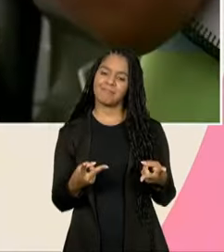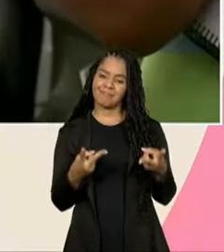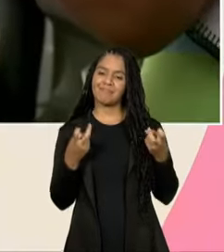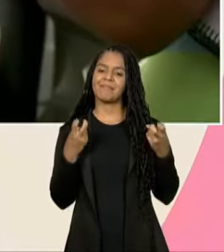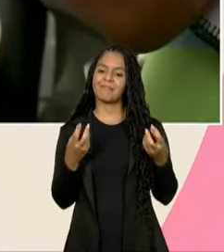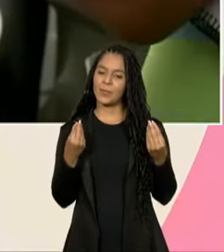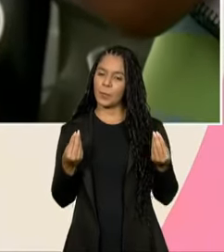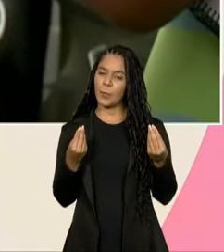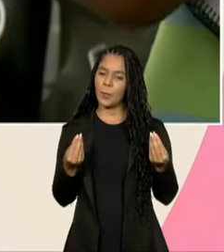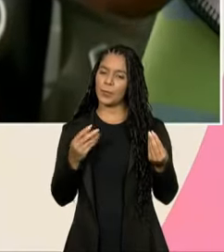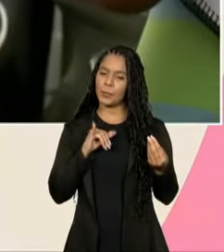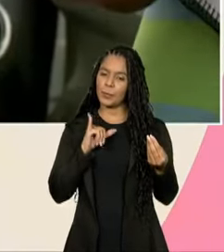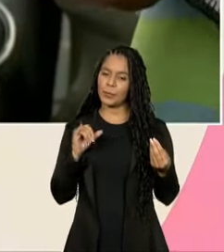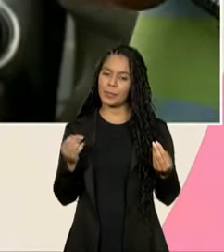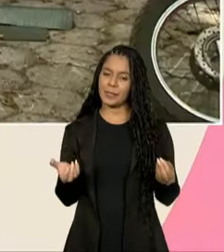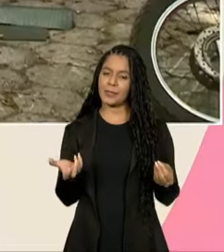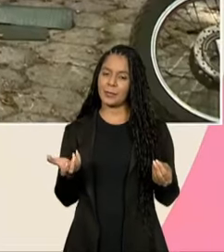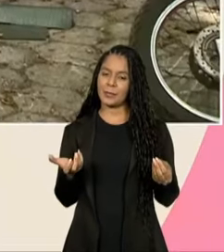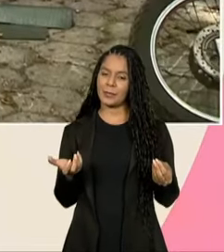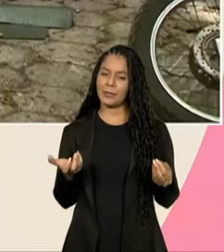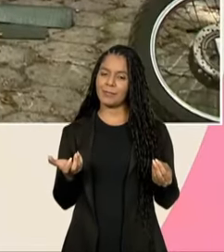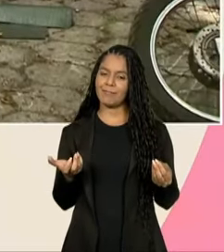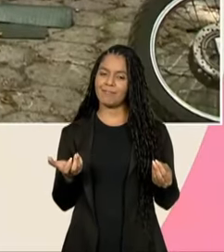quanto isso é... Nossa, que maquiavélico.